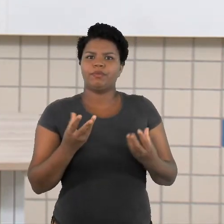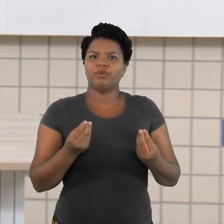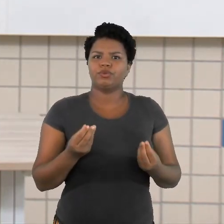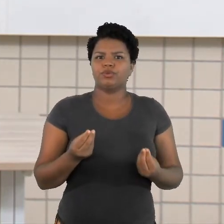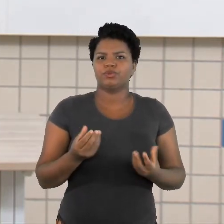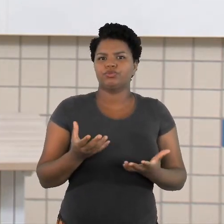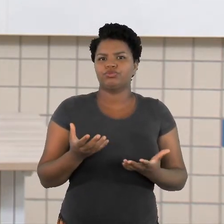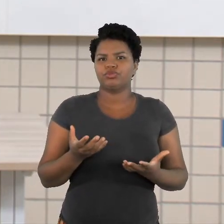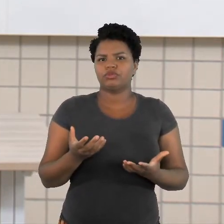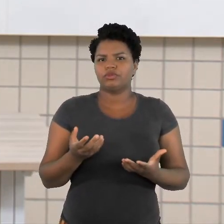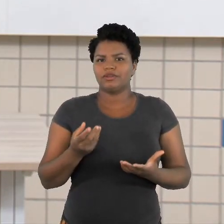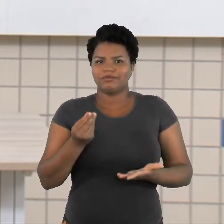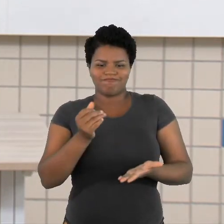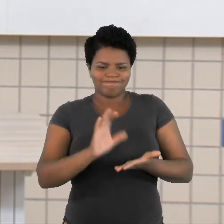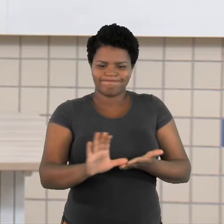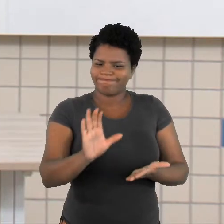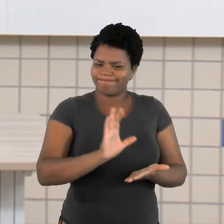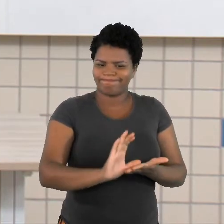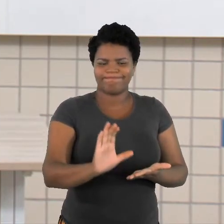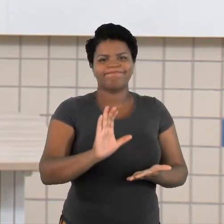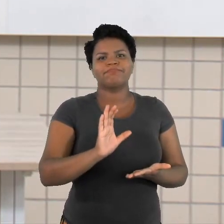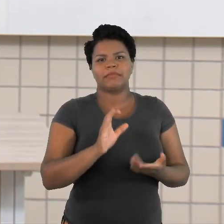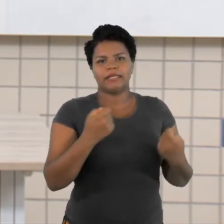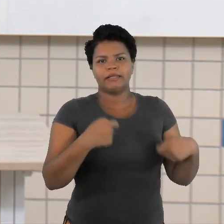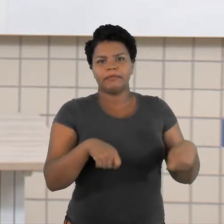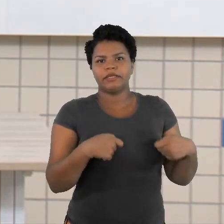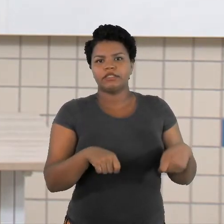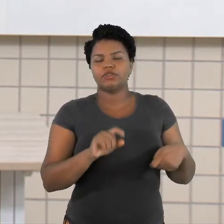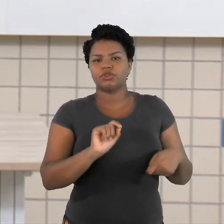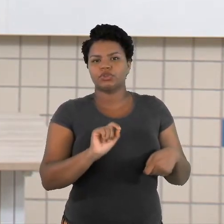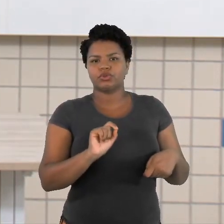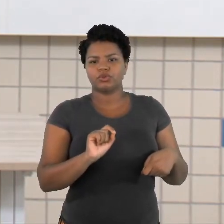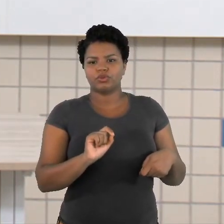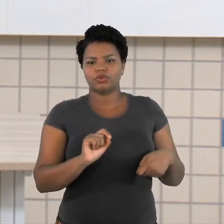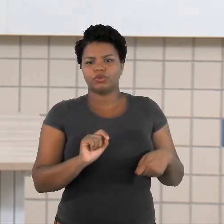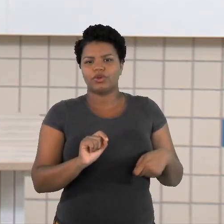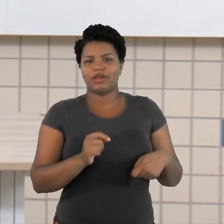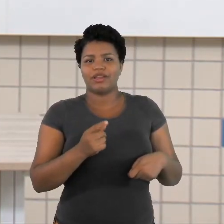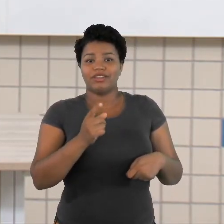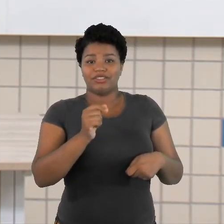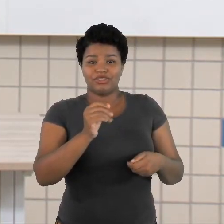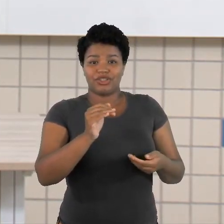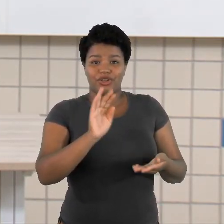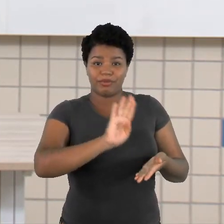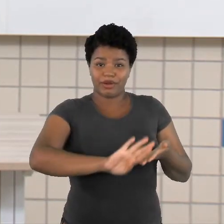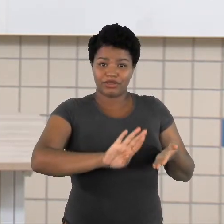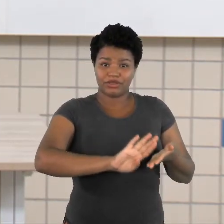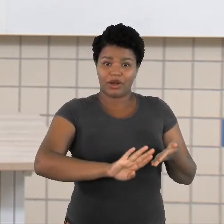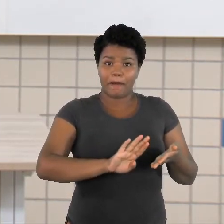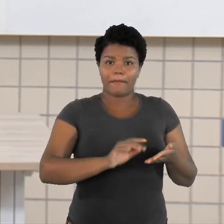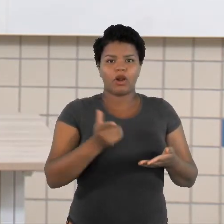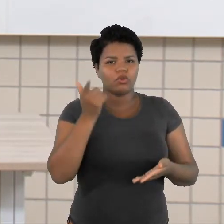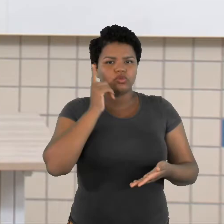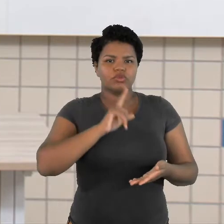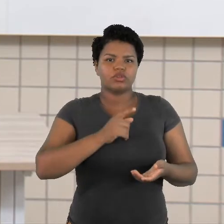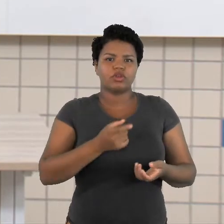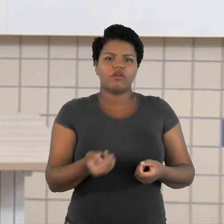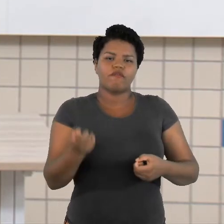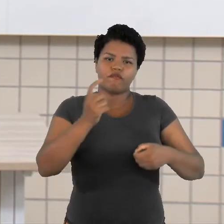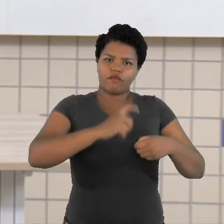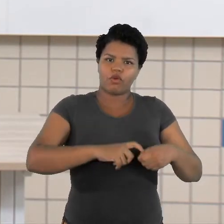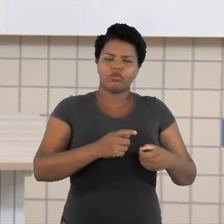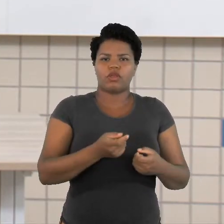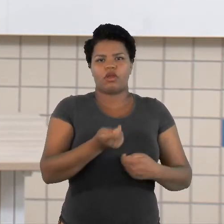tanto investimento, estavam precisando nesse momento era retirar recursos para poder recuperar a economia europeia, e aí a